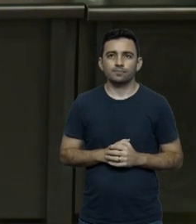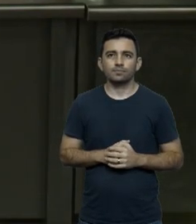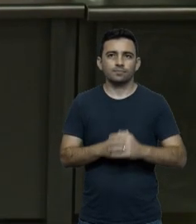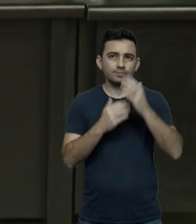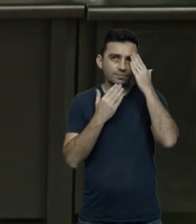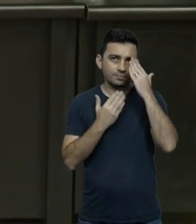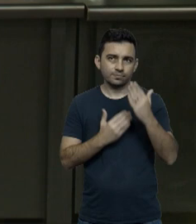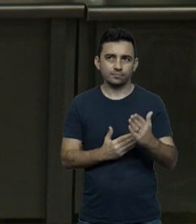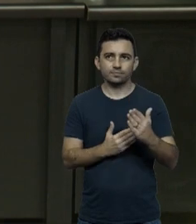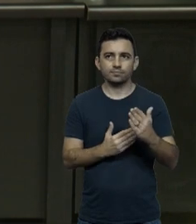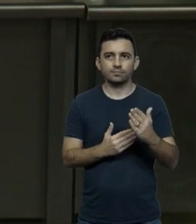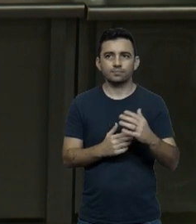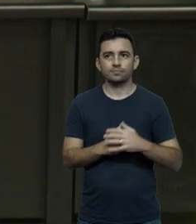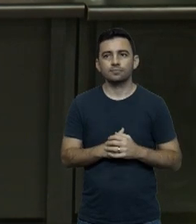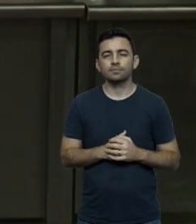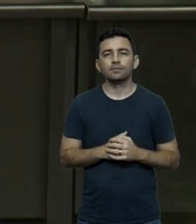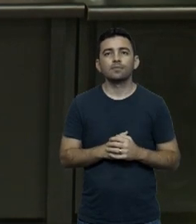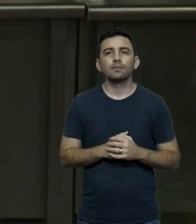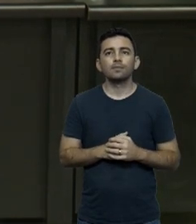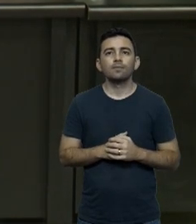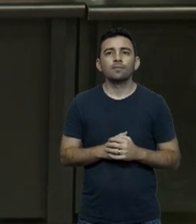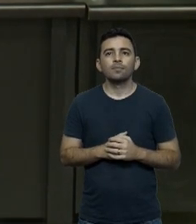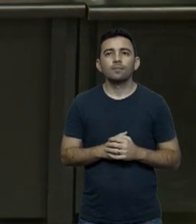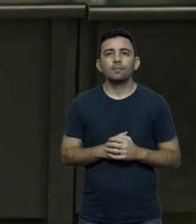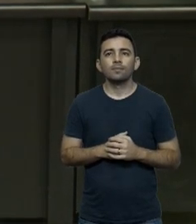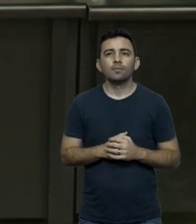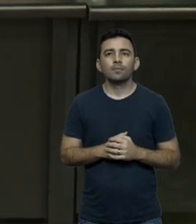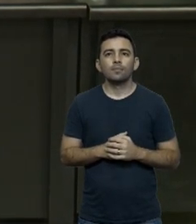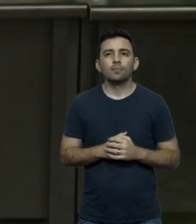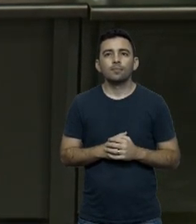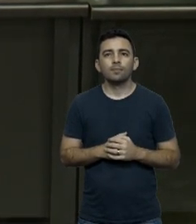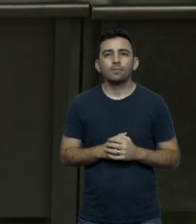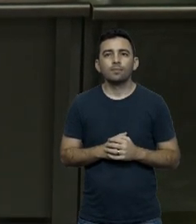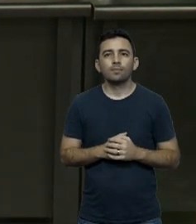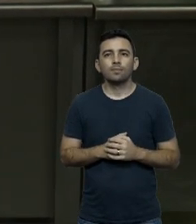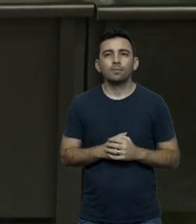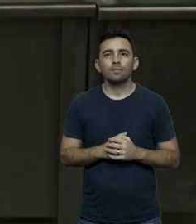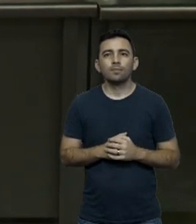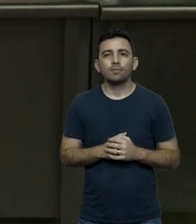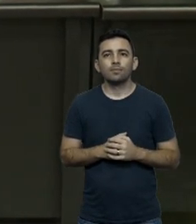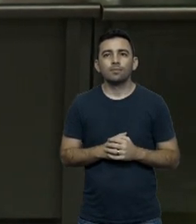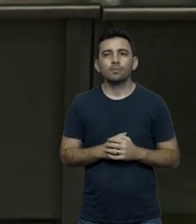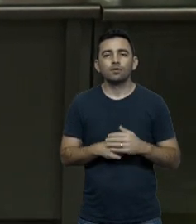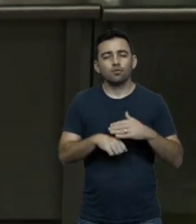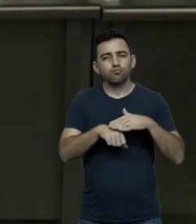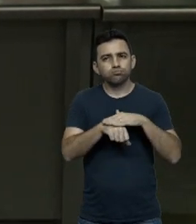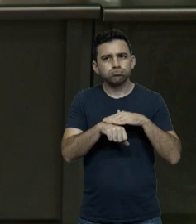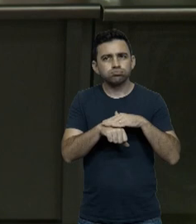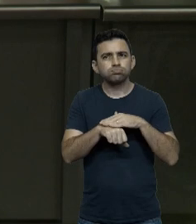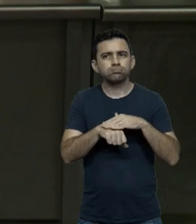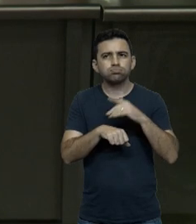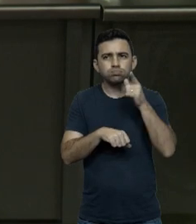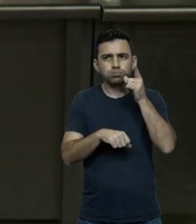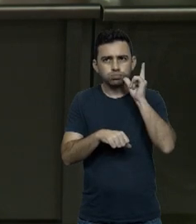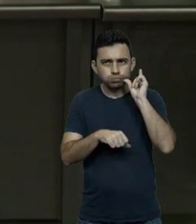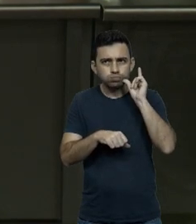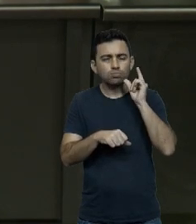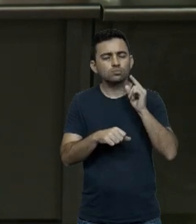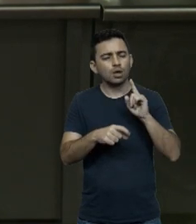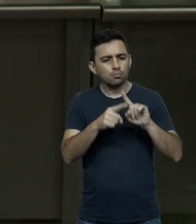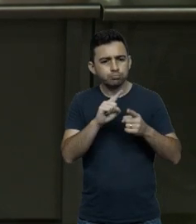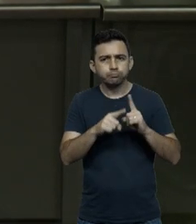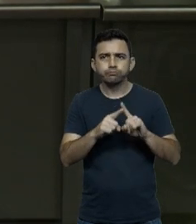obrigada por Luiz Fernando Góes ulysséa Ontem eu fiz uma conversa muito boa com ele Doutor João